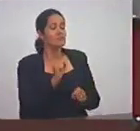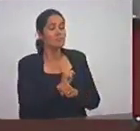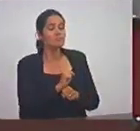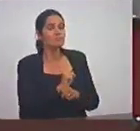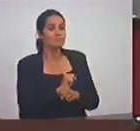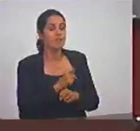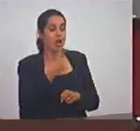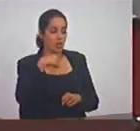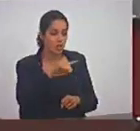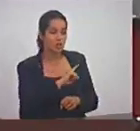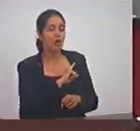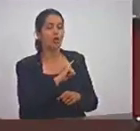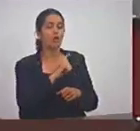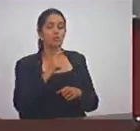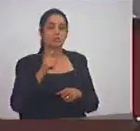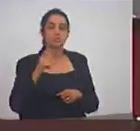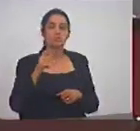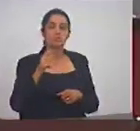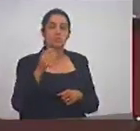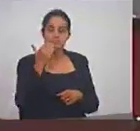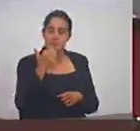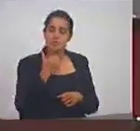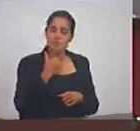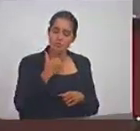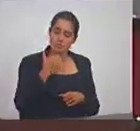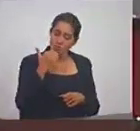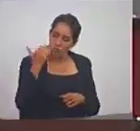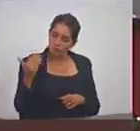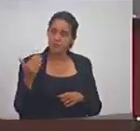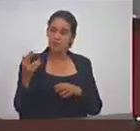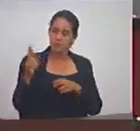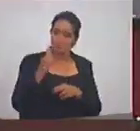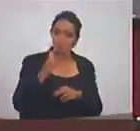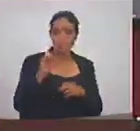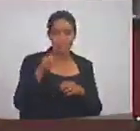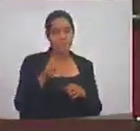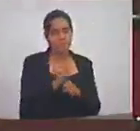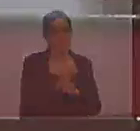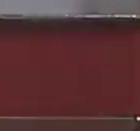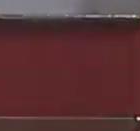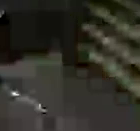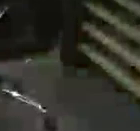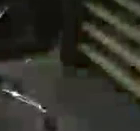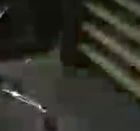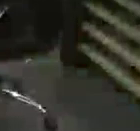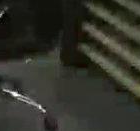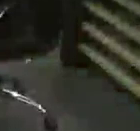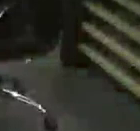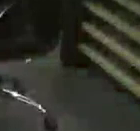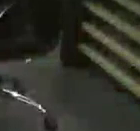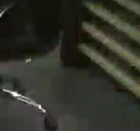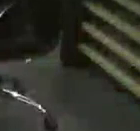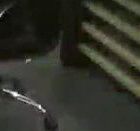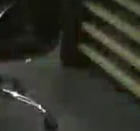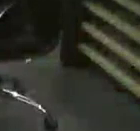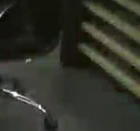voz do povo, possa ser atendida pelo Poder Executivo. É só isso, meu muito obrigado. Próximo vereador inscrito, vereador Ali